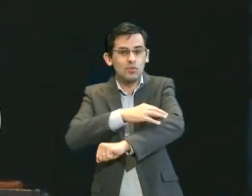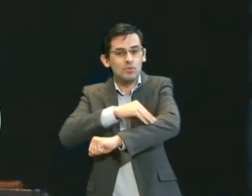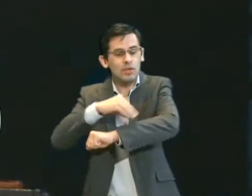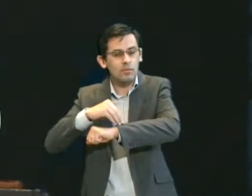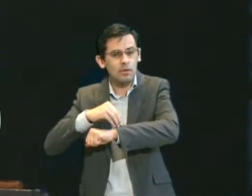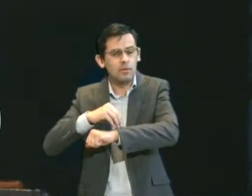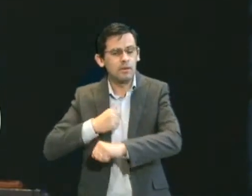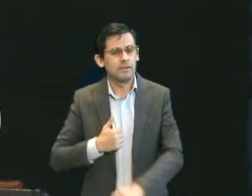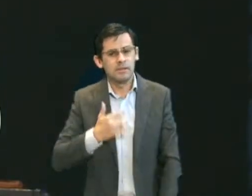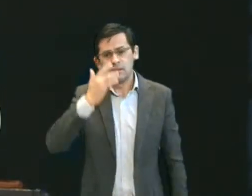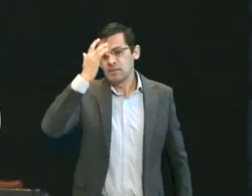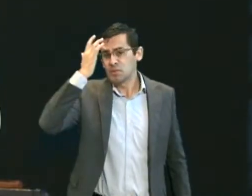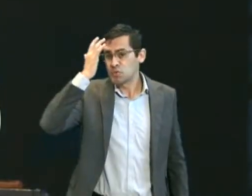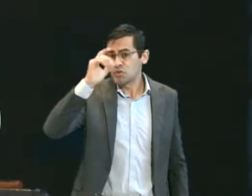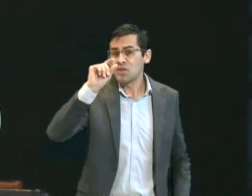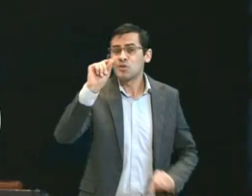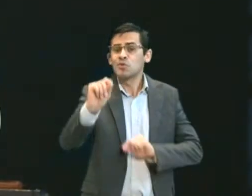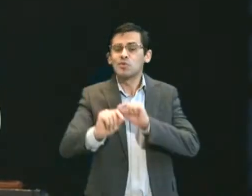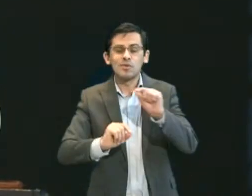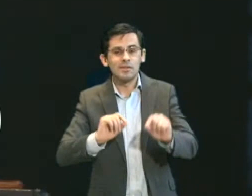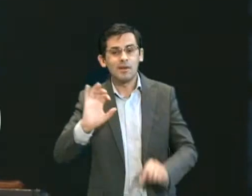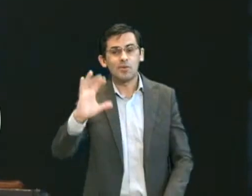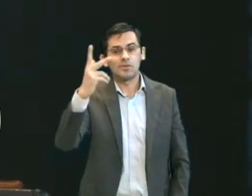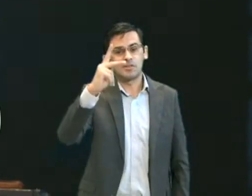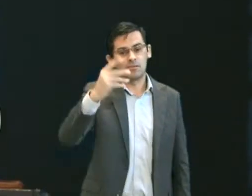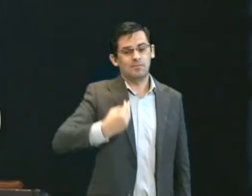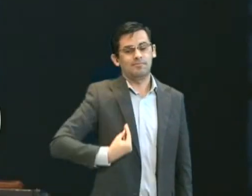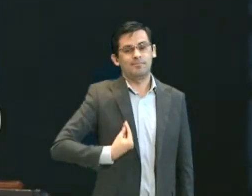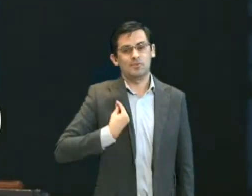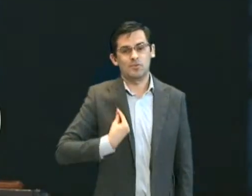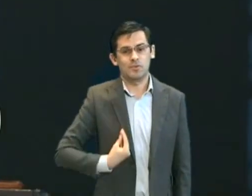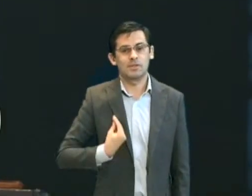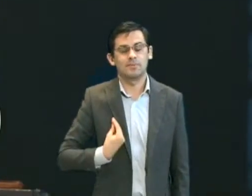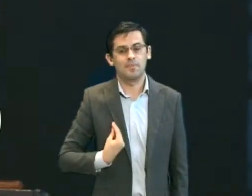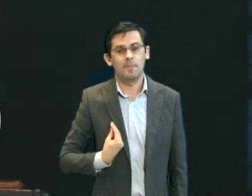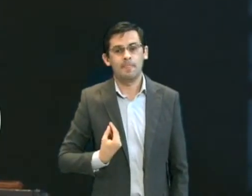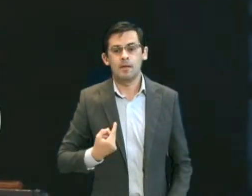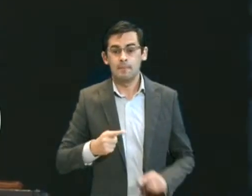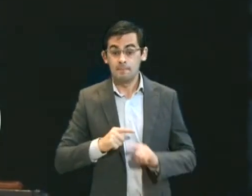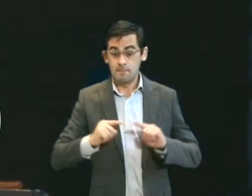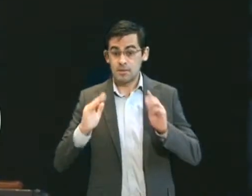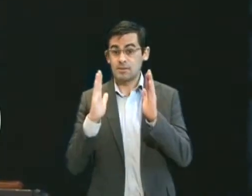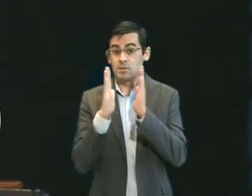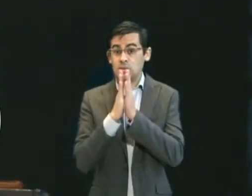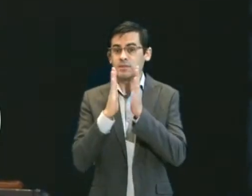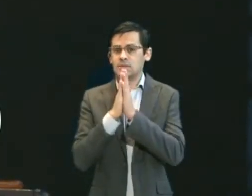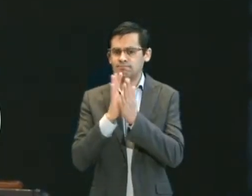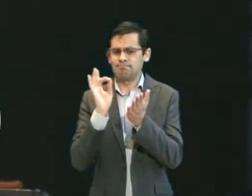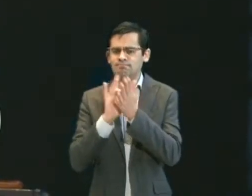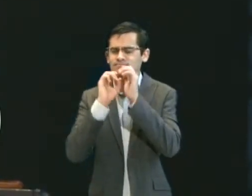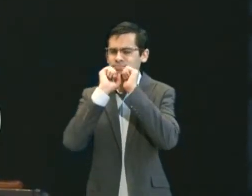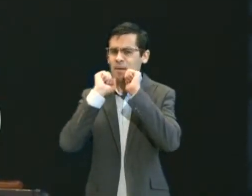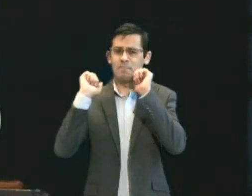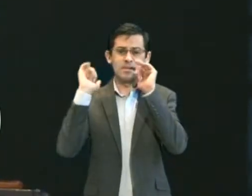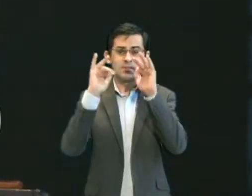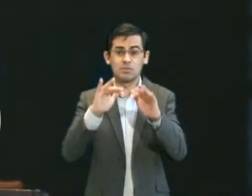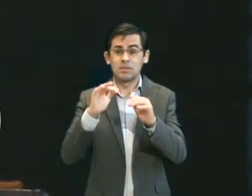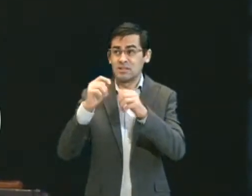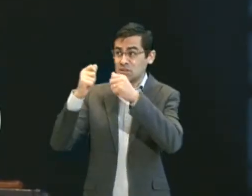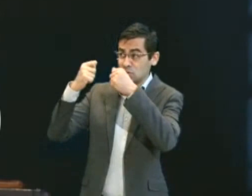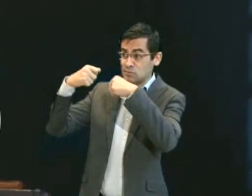Eu não sei o que está deixando teu coração pesado, mas a oração é uma bênção que nos